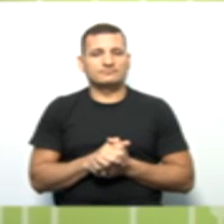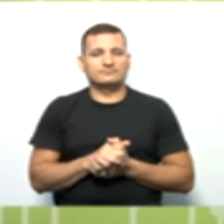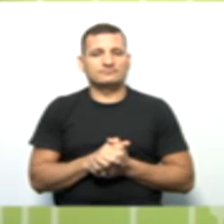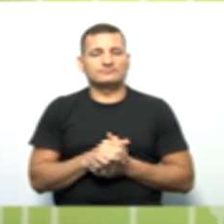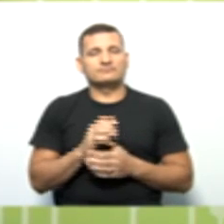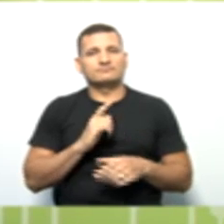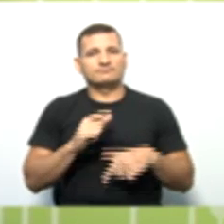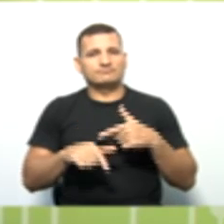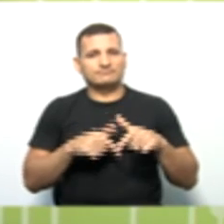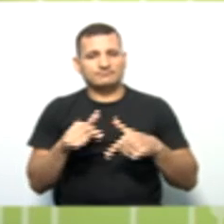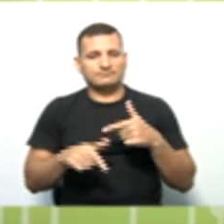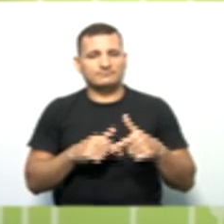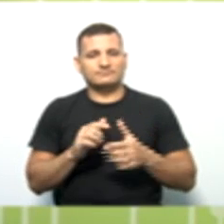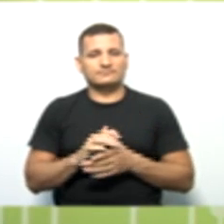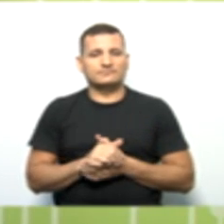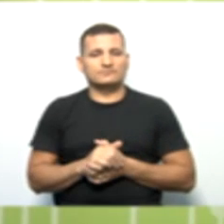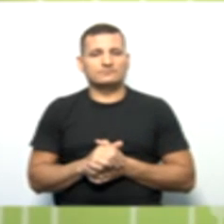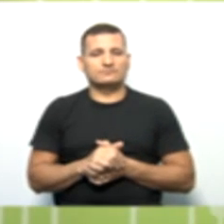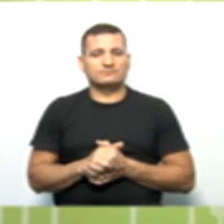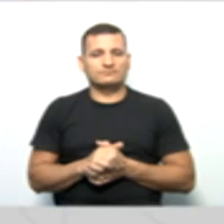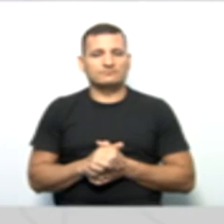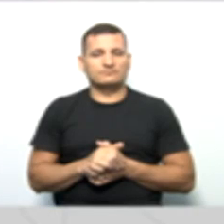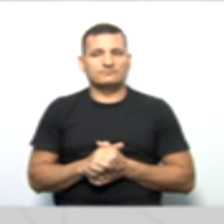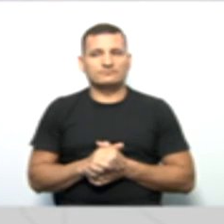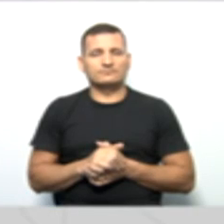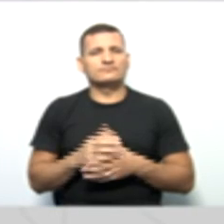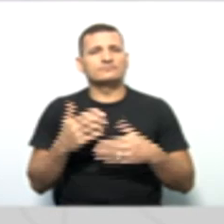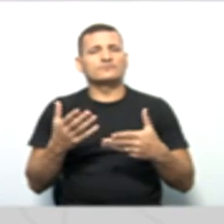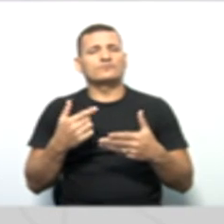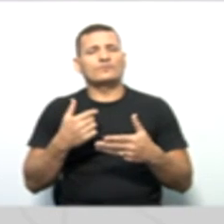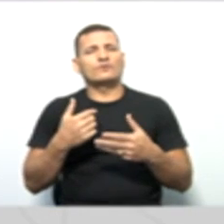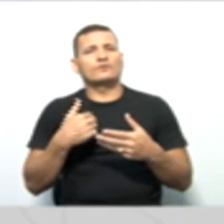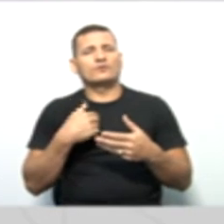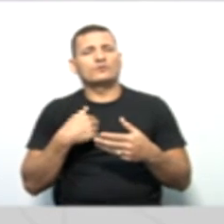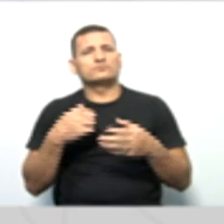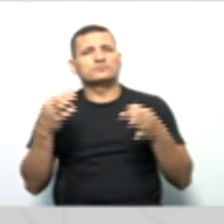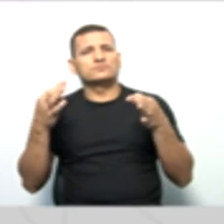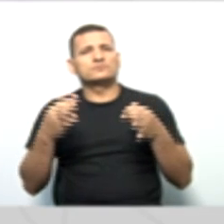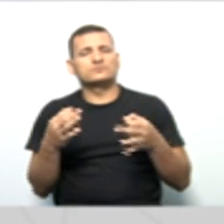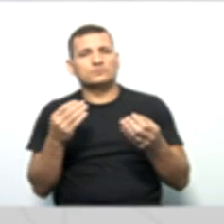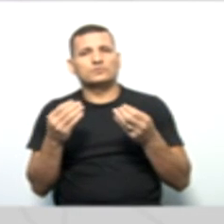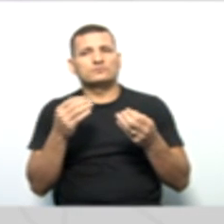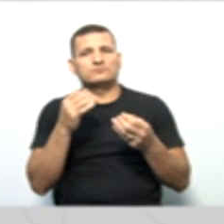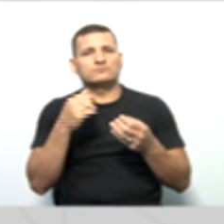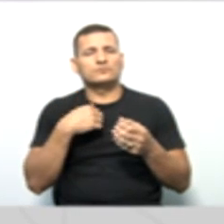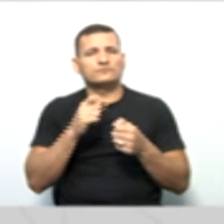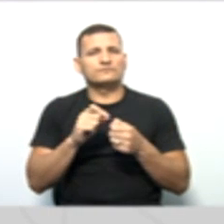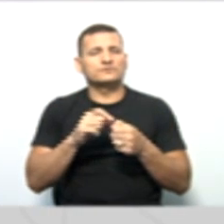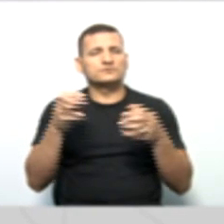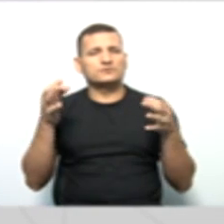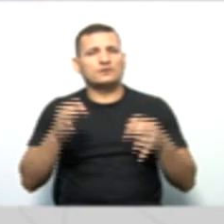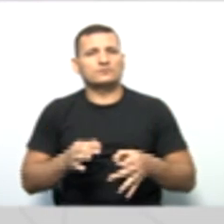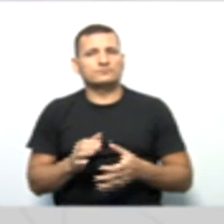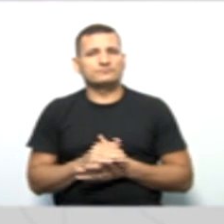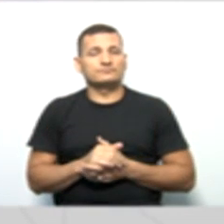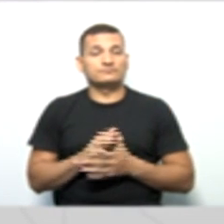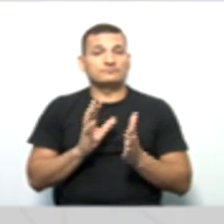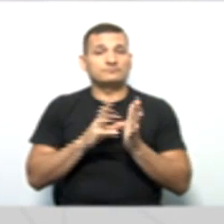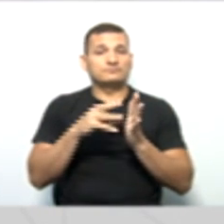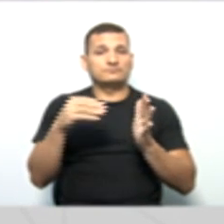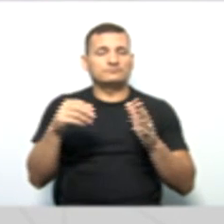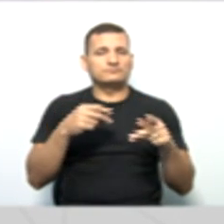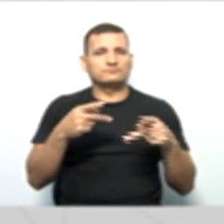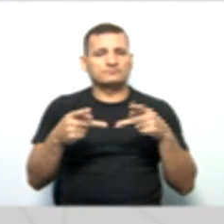um trabalho aí por trás, tá bom, gente? Como eu tenho a certeza de que eu fiz algo corretamente, tá? Ó, o modelo de projeto